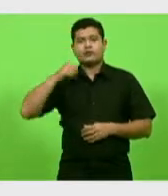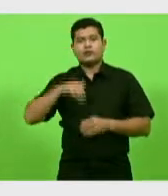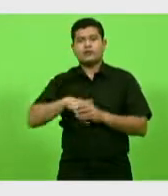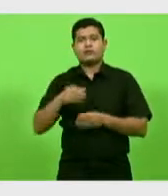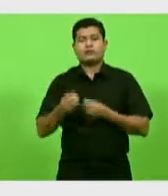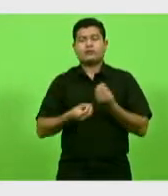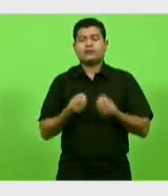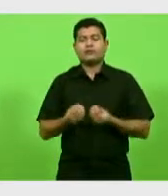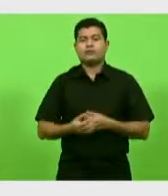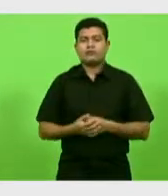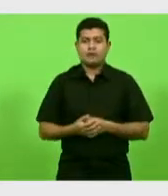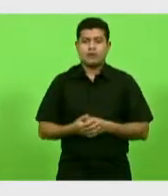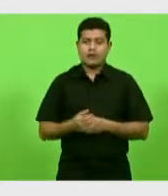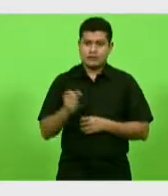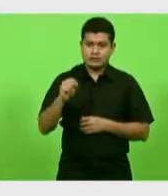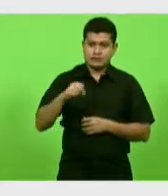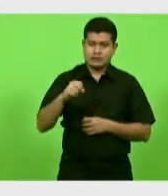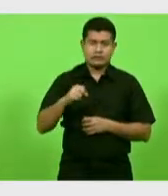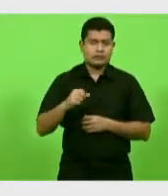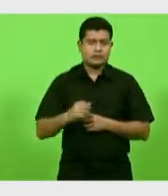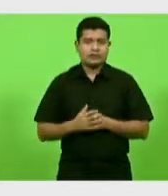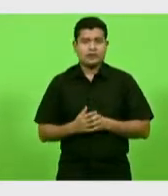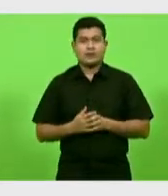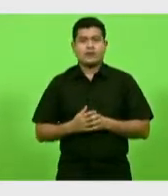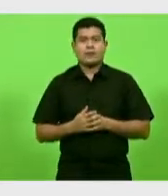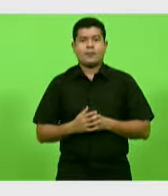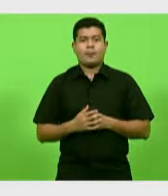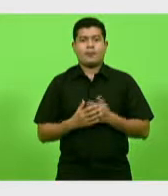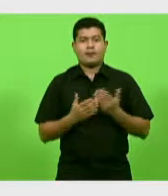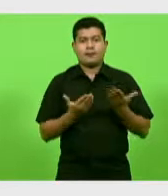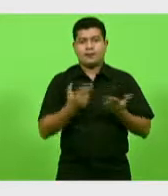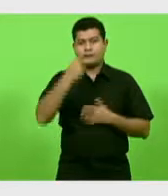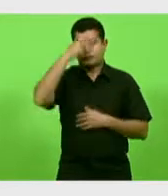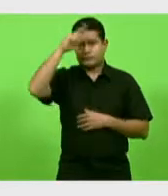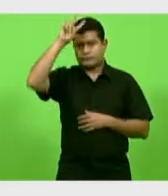sim, presidente. Como vota deputado Vicente?